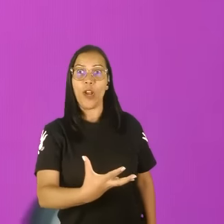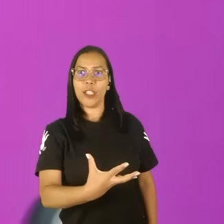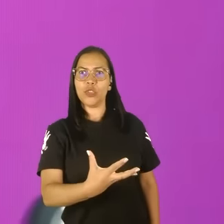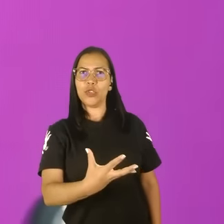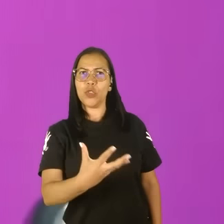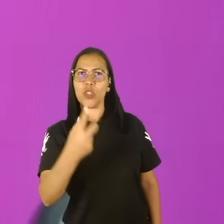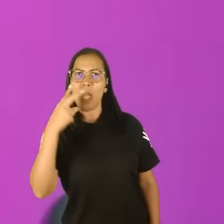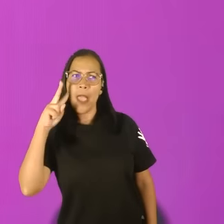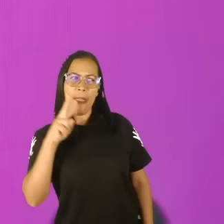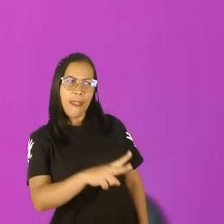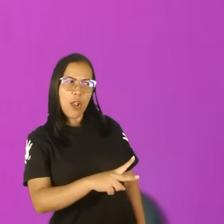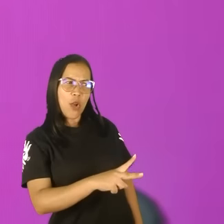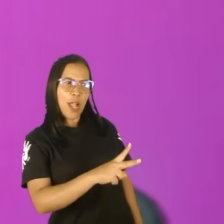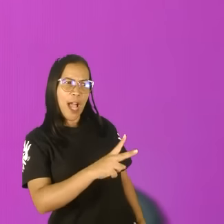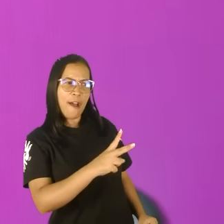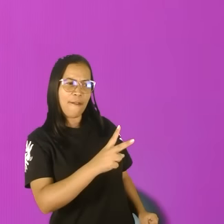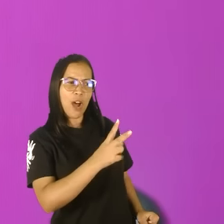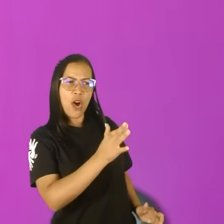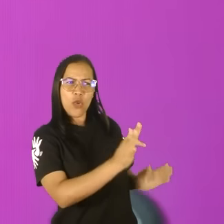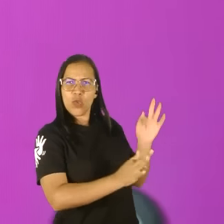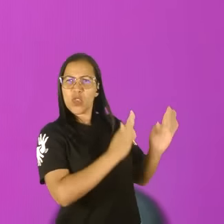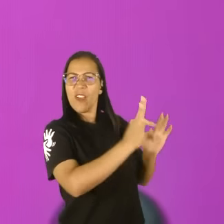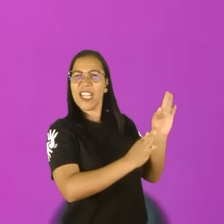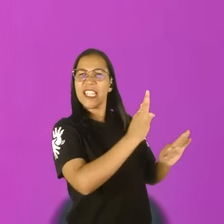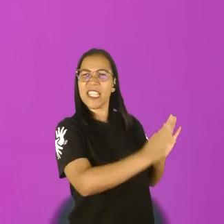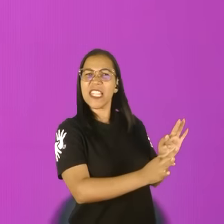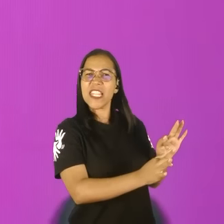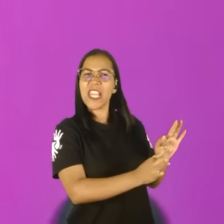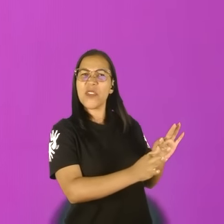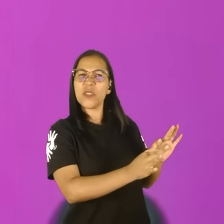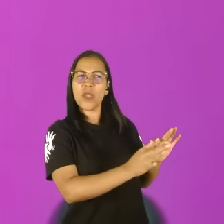fariseus, chamando os fariseus de raça de víboras,